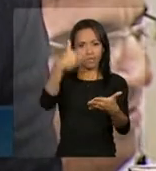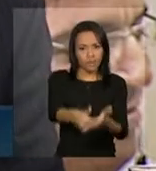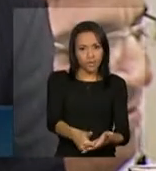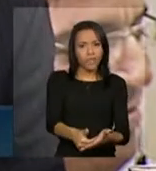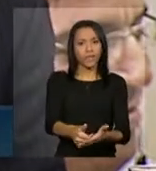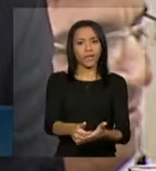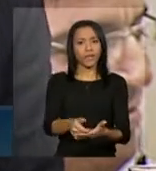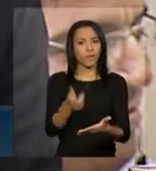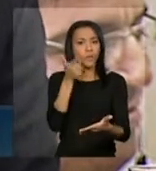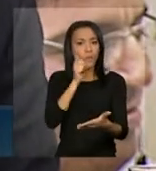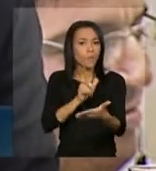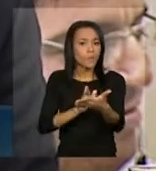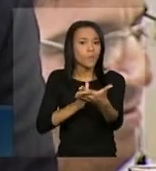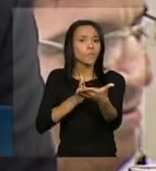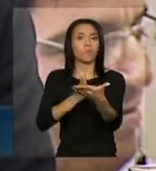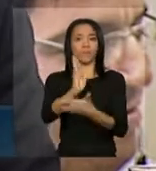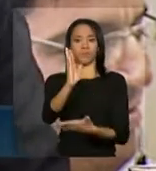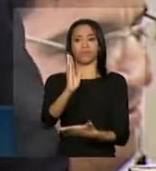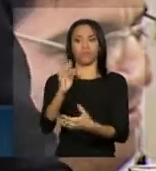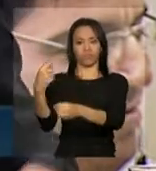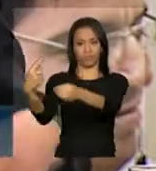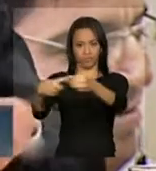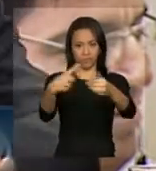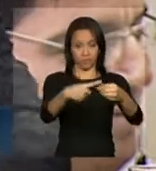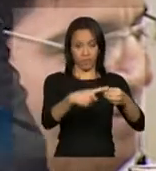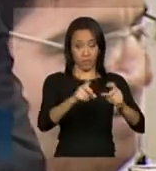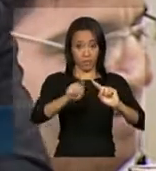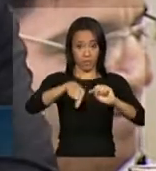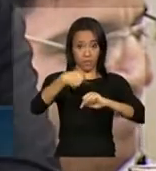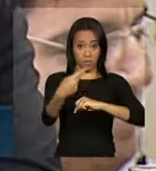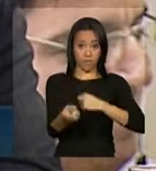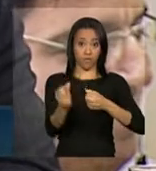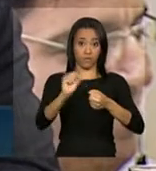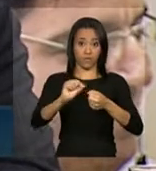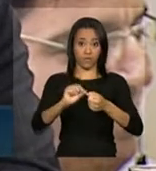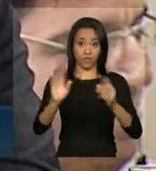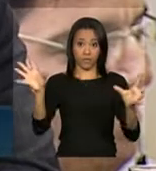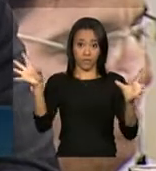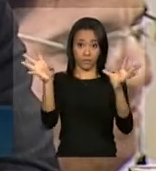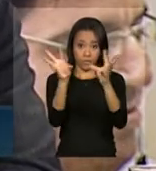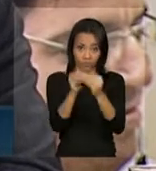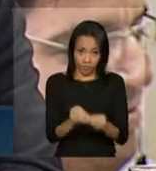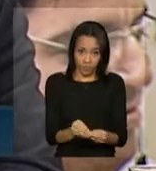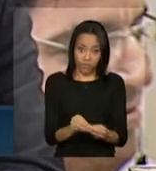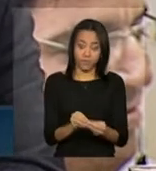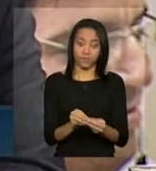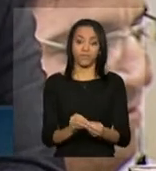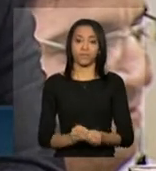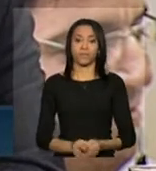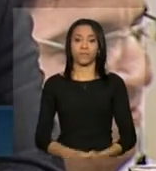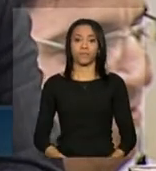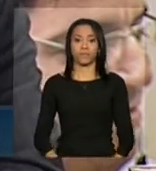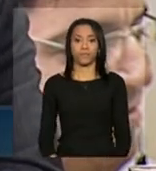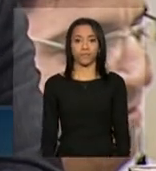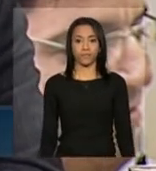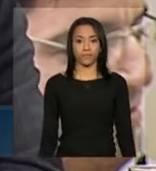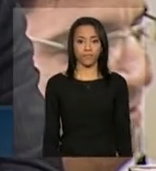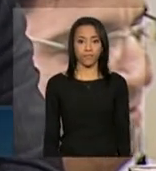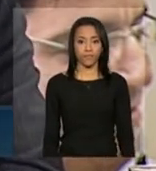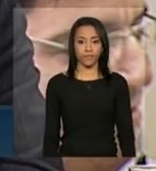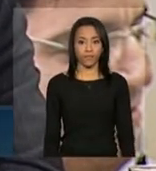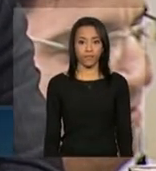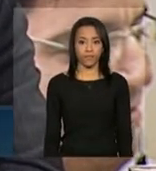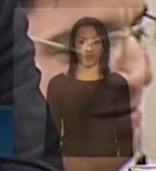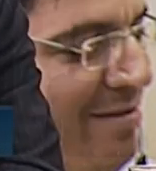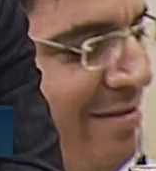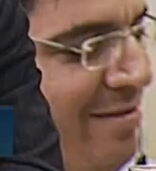homologação que ele faz pro município para poder fazer concluir todo o documento cadastral então mais ou menos como foi